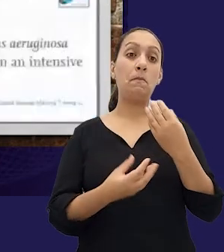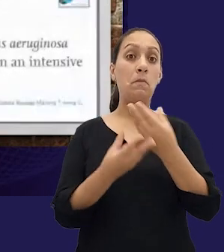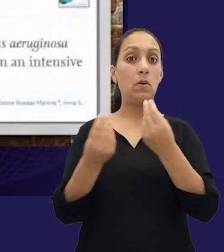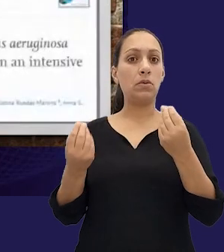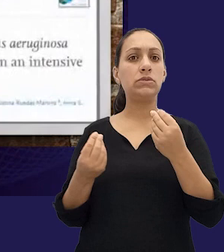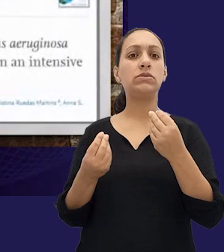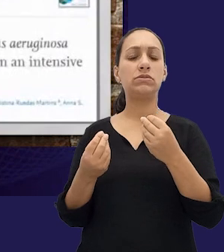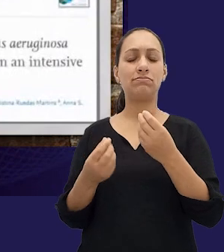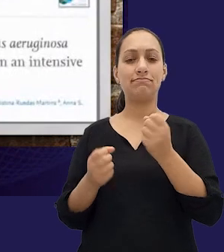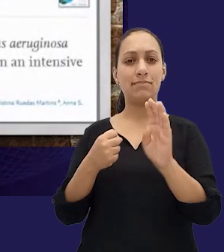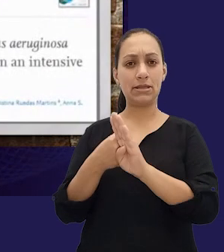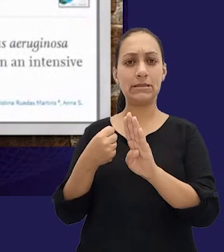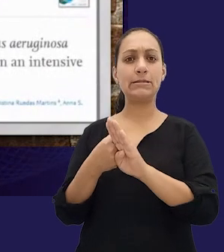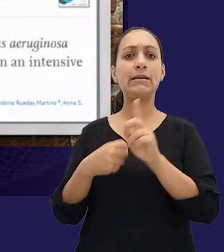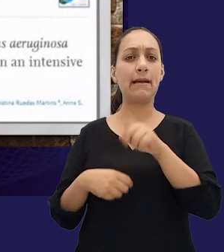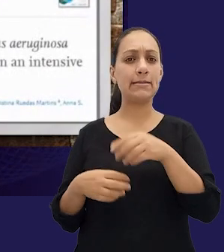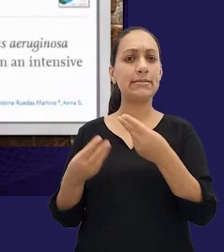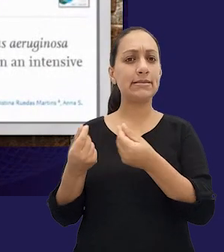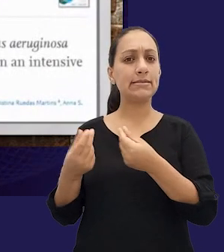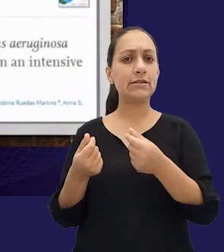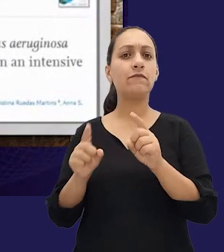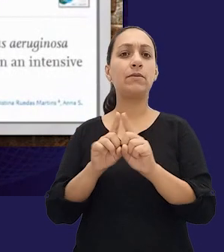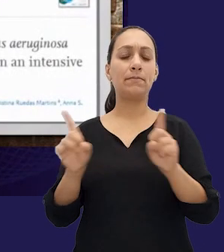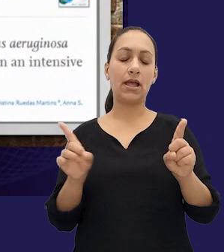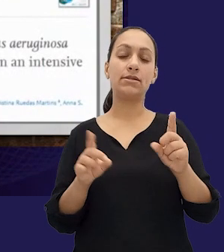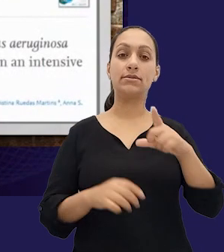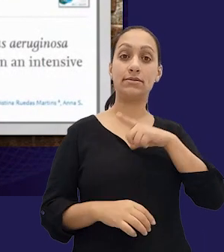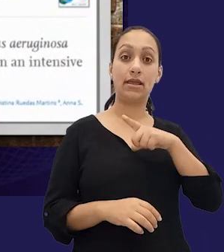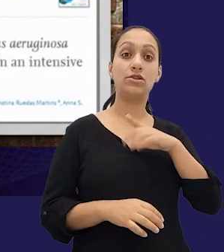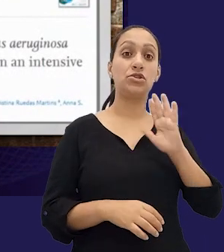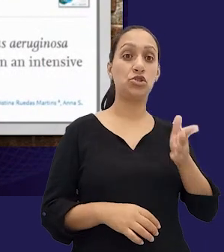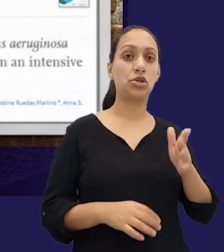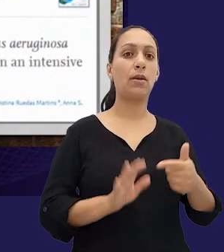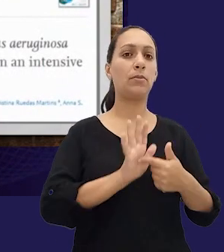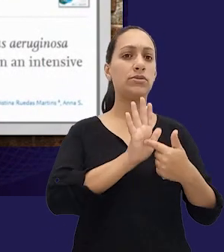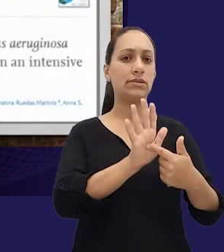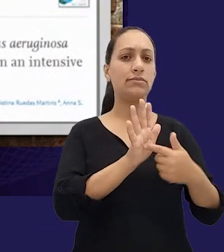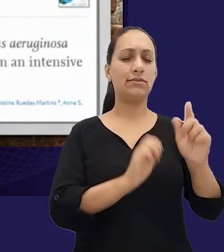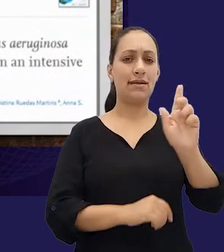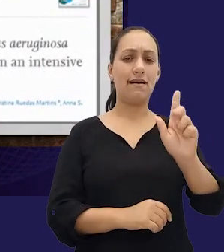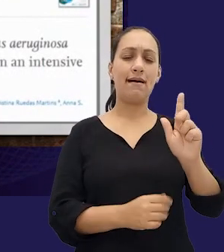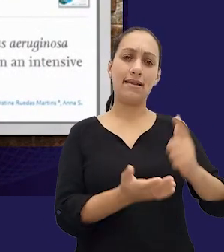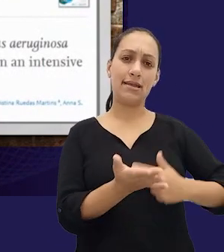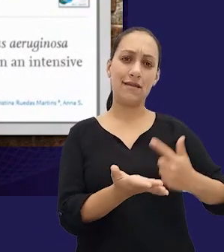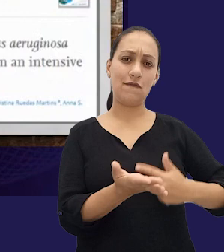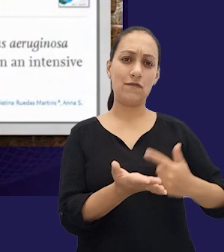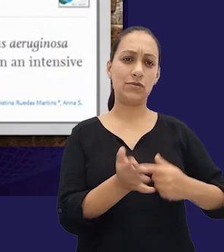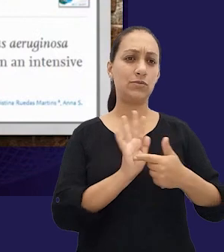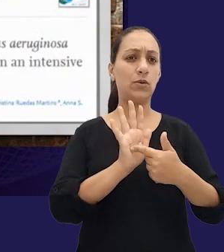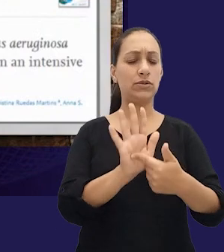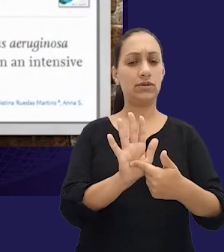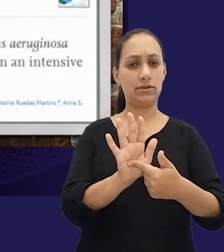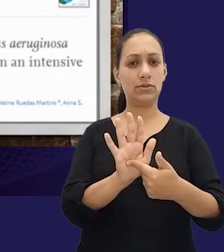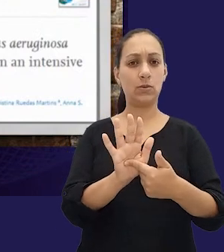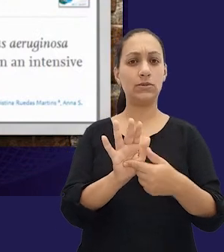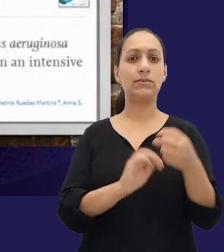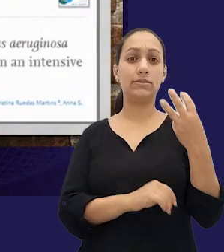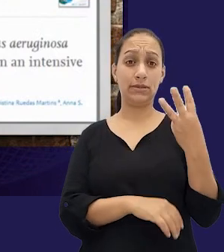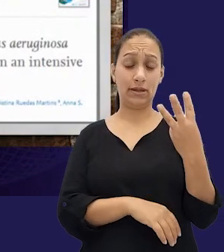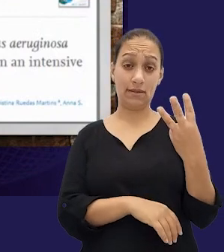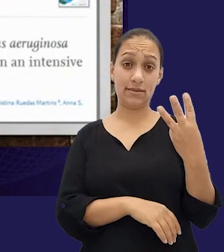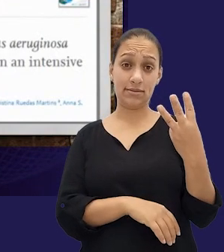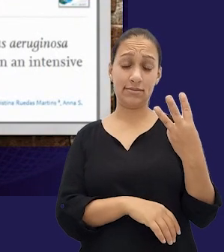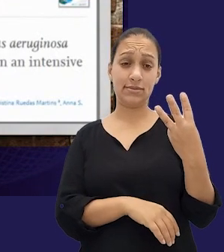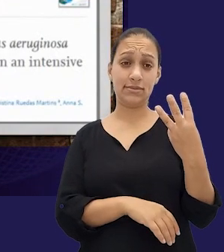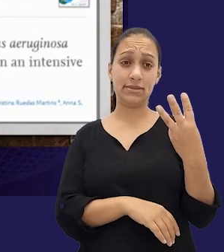polimixina, contudo, nós já temos aí muitos relatos, né, na literatura. Aqui eu trouxe de 3,